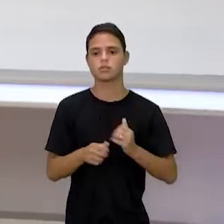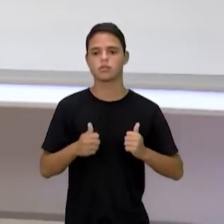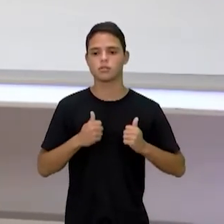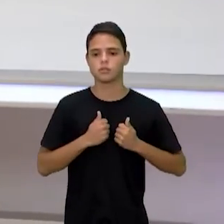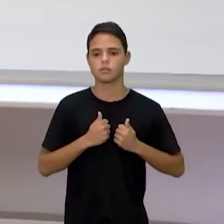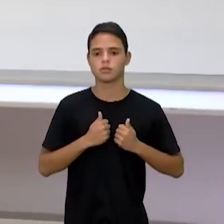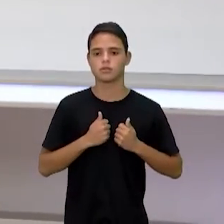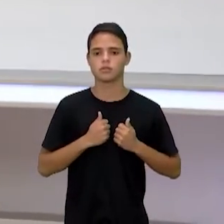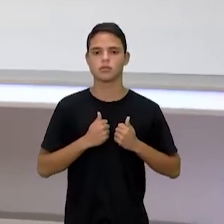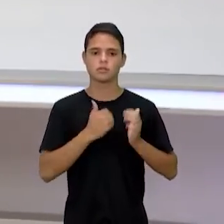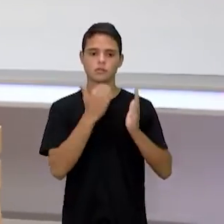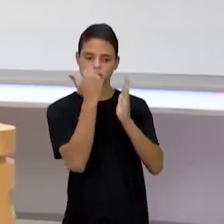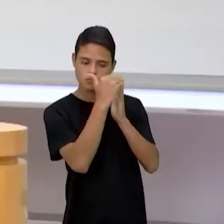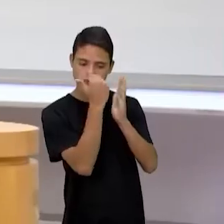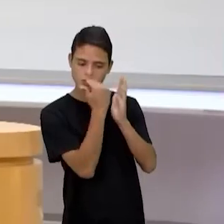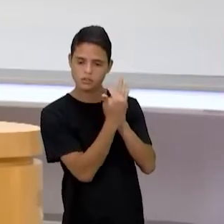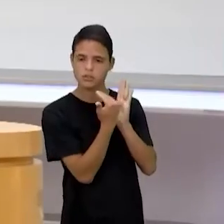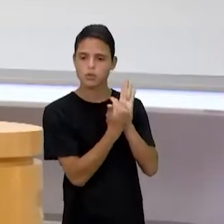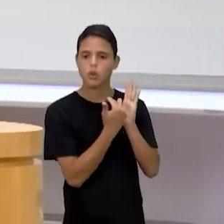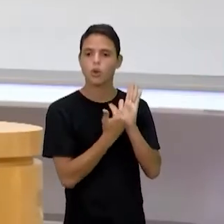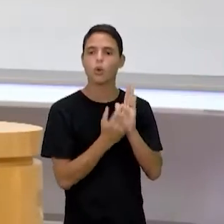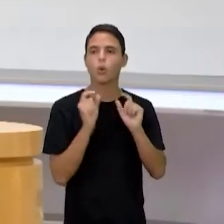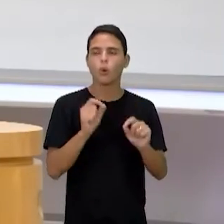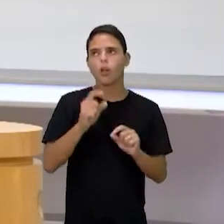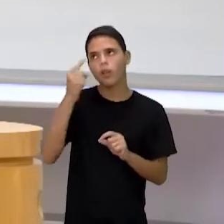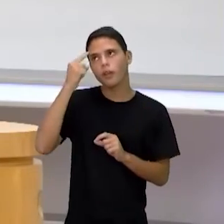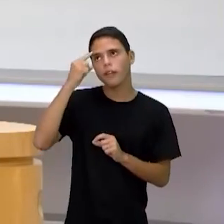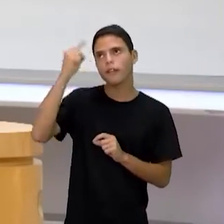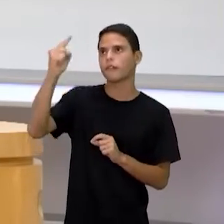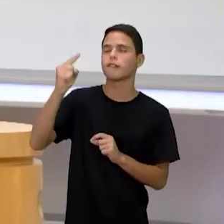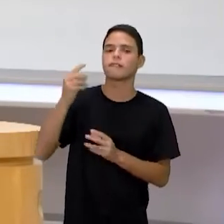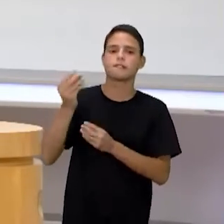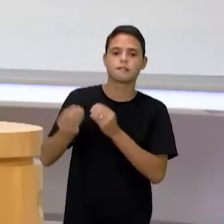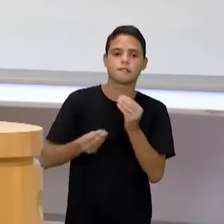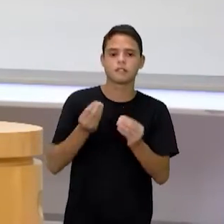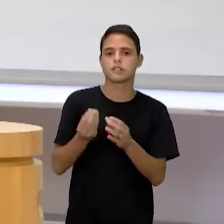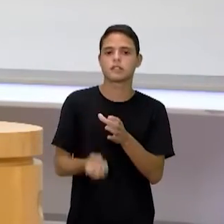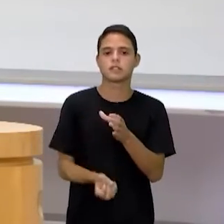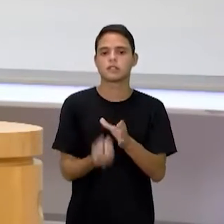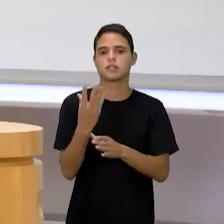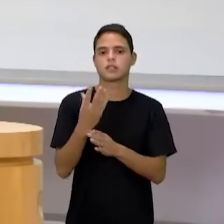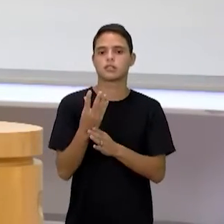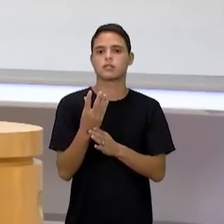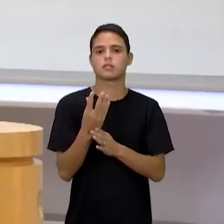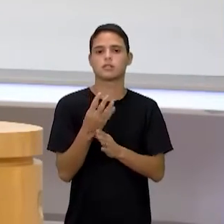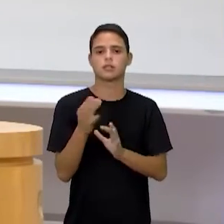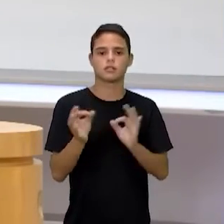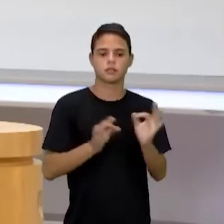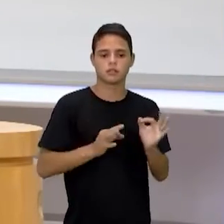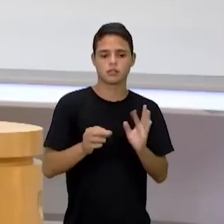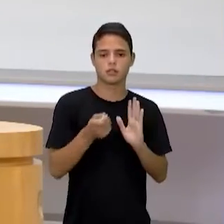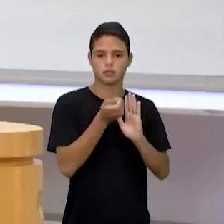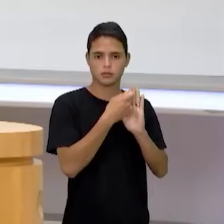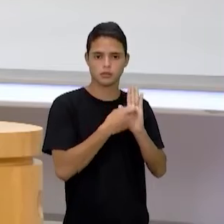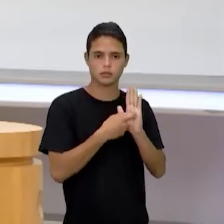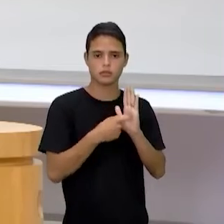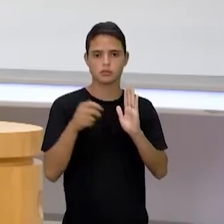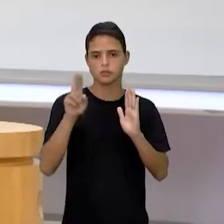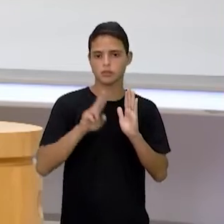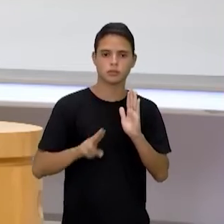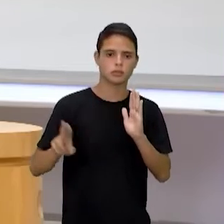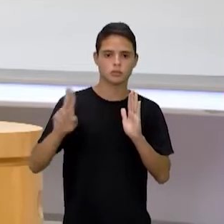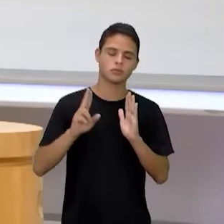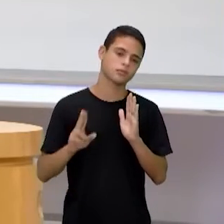fale do passo a passo aí, do que eu penso, como que eu vou fazer para realizar essa escultura. Vou usar o livro de